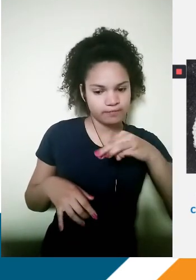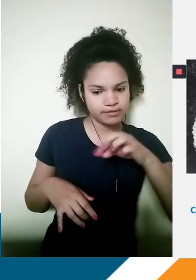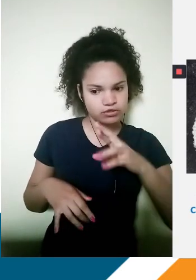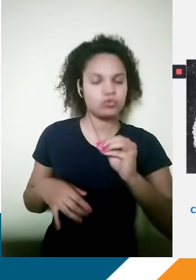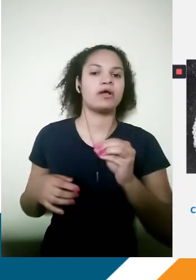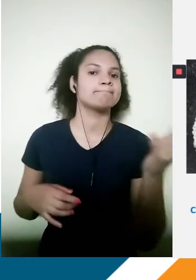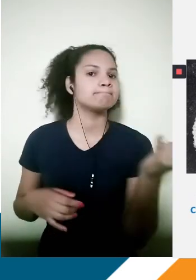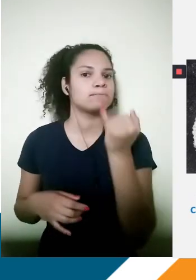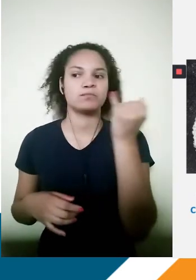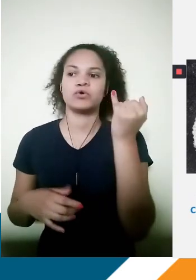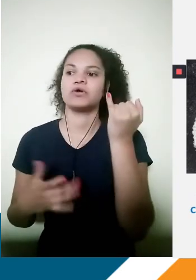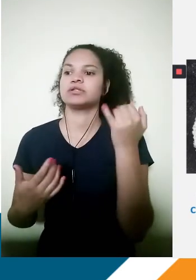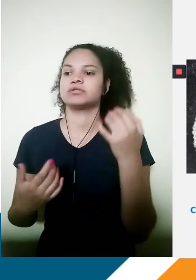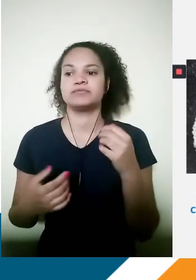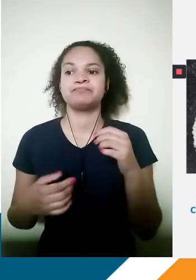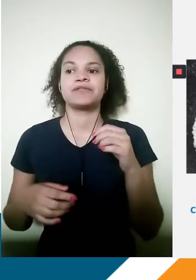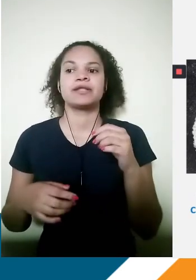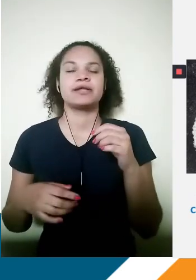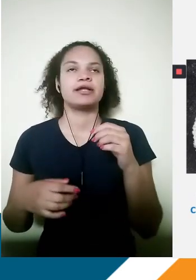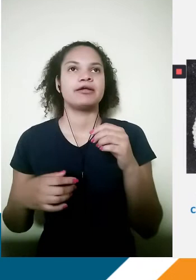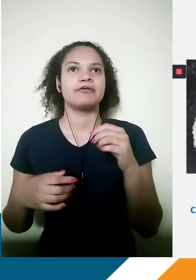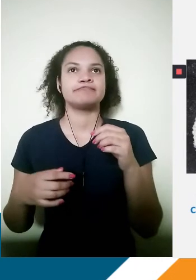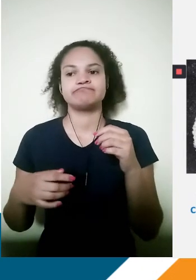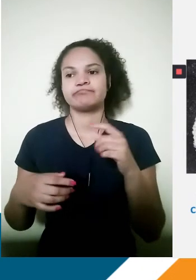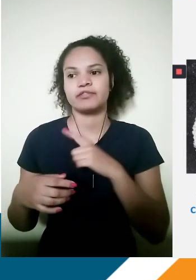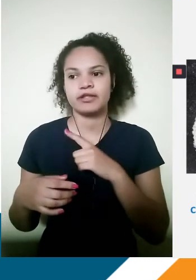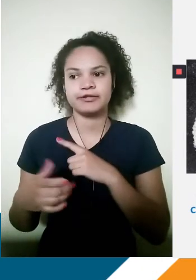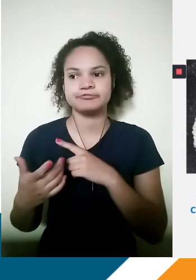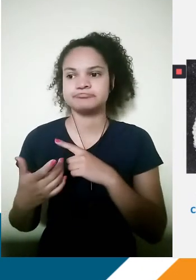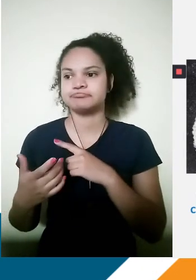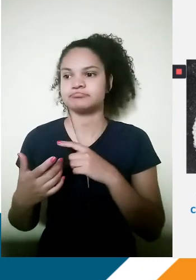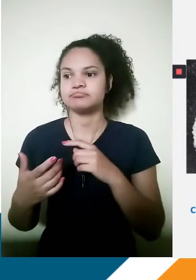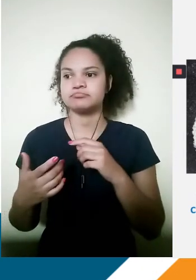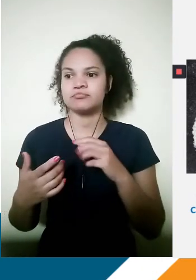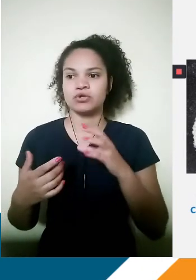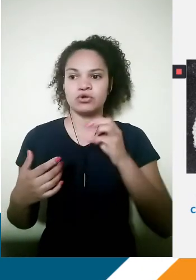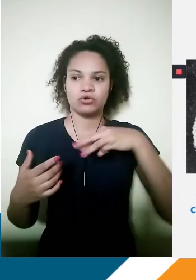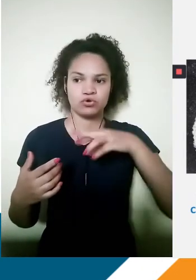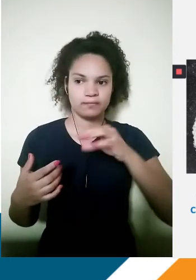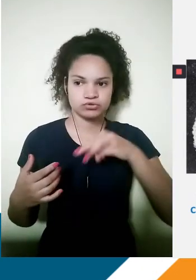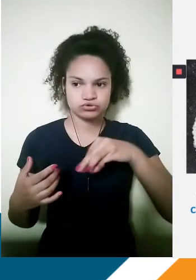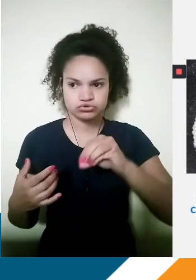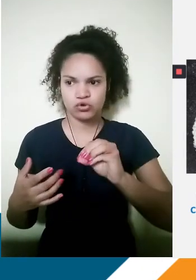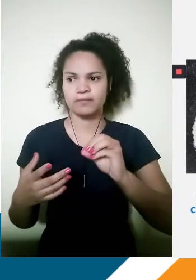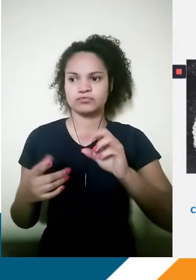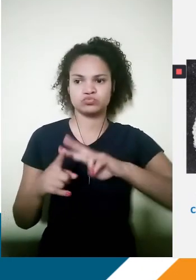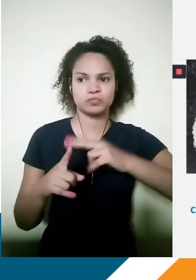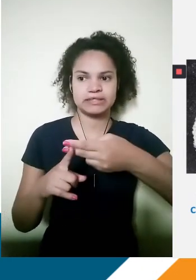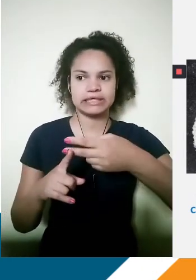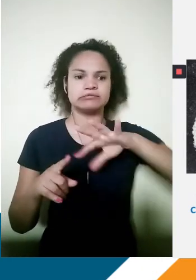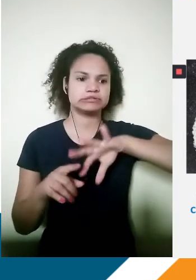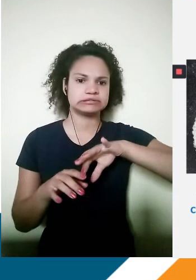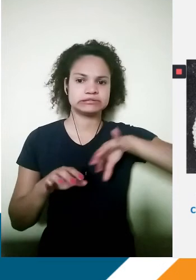que a gente chama de fusa cromático, da migração dos cromossomos que foram duplicados para polos opostos da célula,